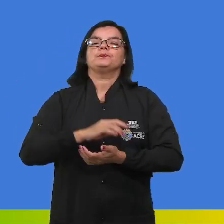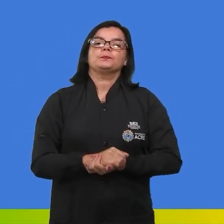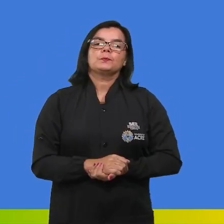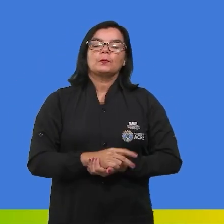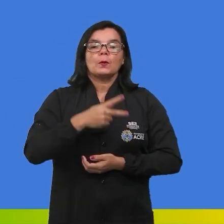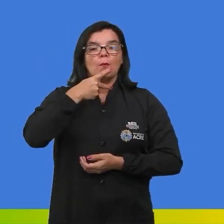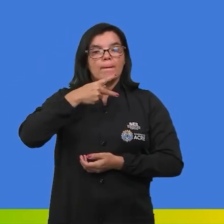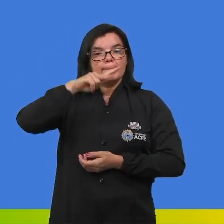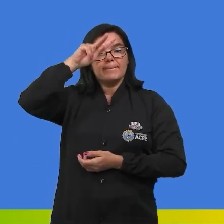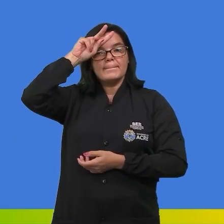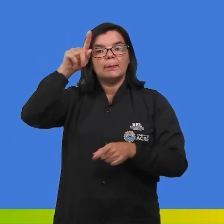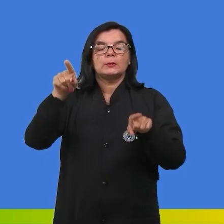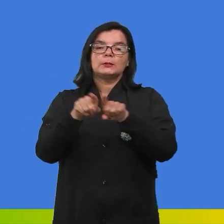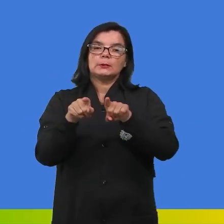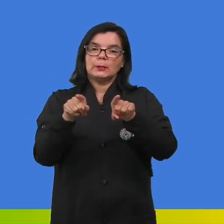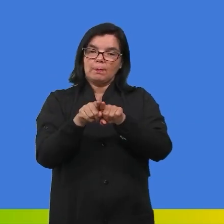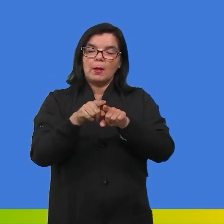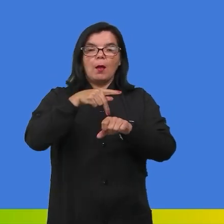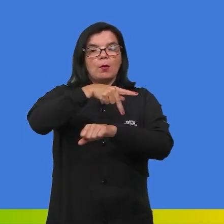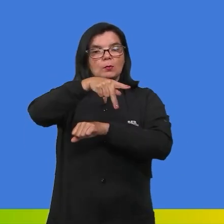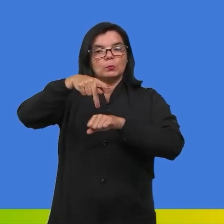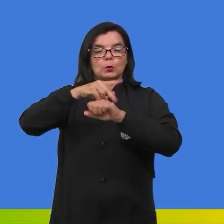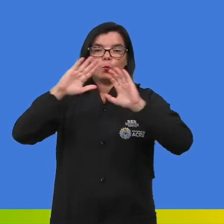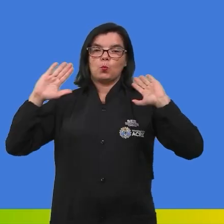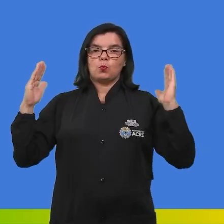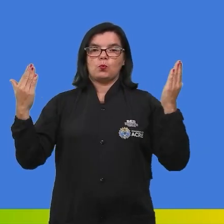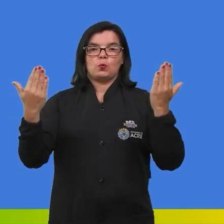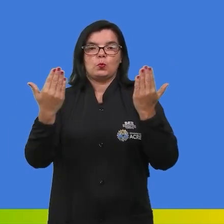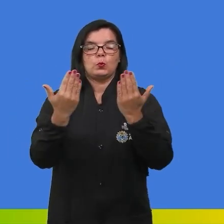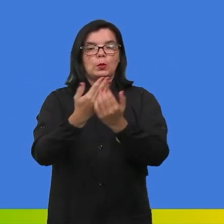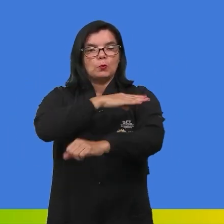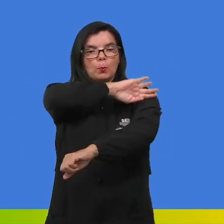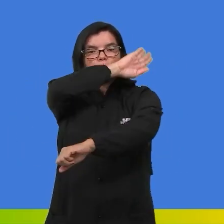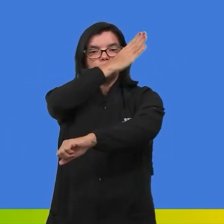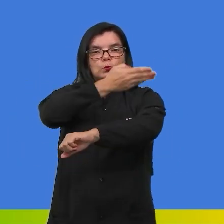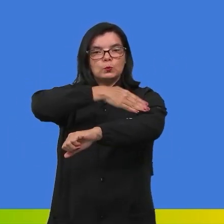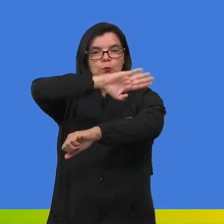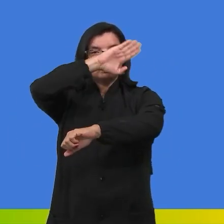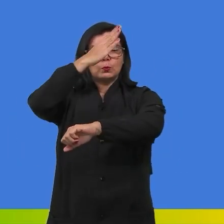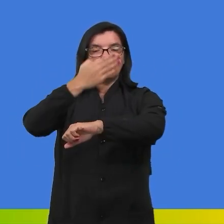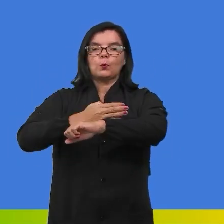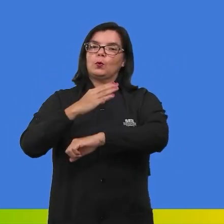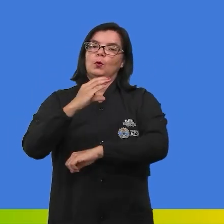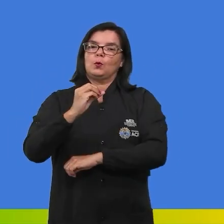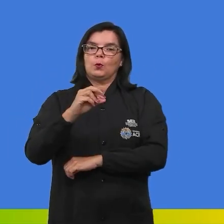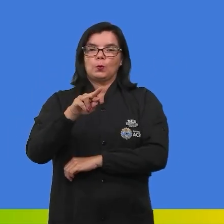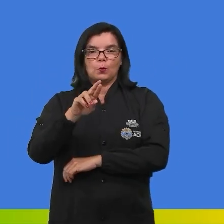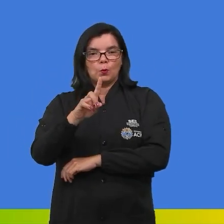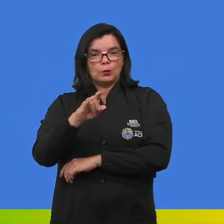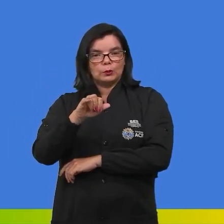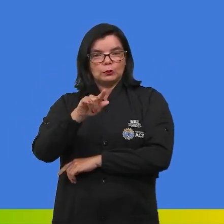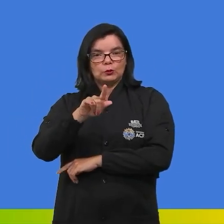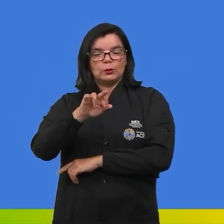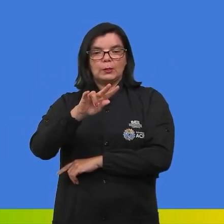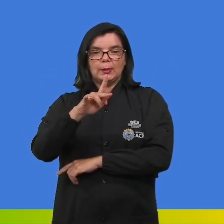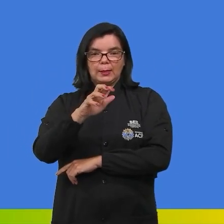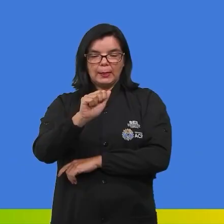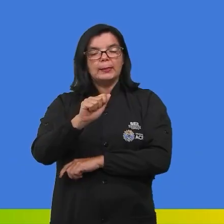O Peru, que ele é um país aí que ele é cercado pela Cordilheira dos Andes, né, Cordilheira dos Andes aí, ele é